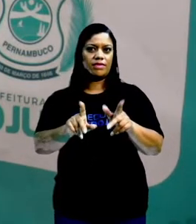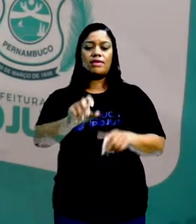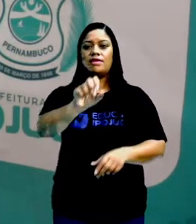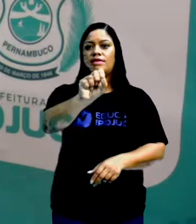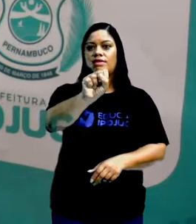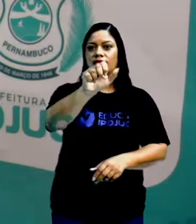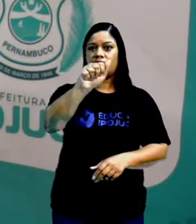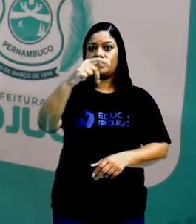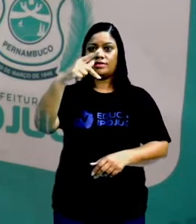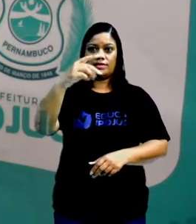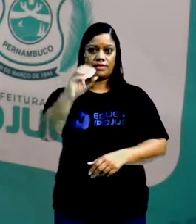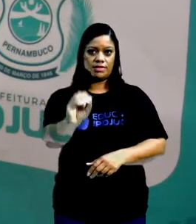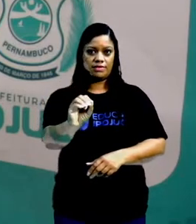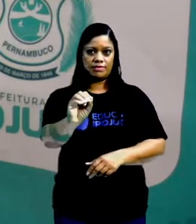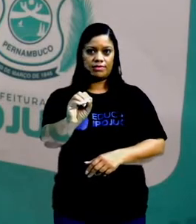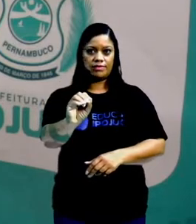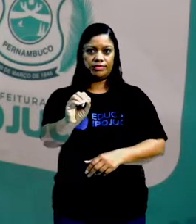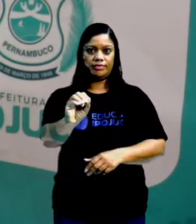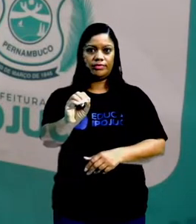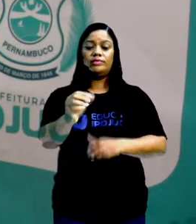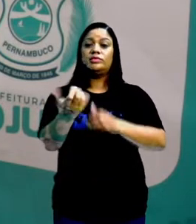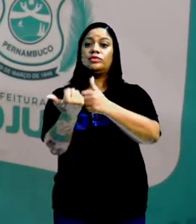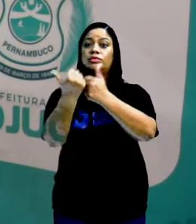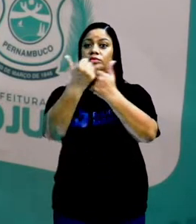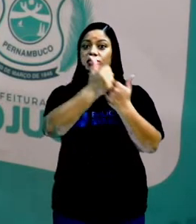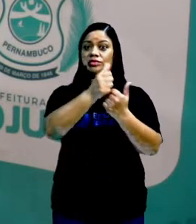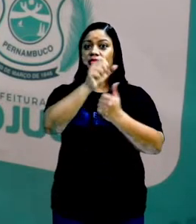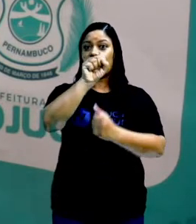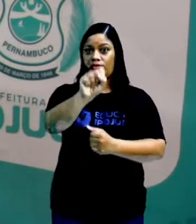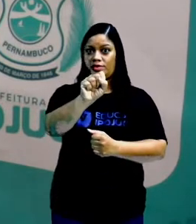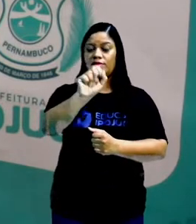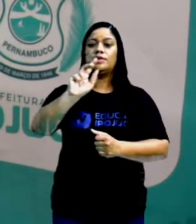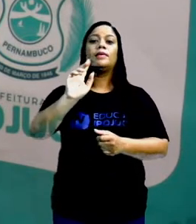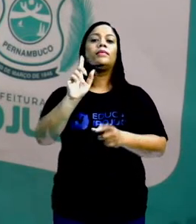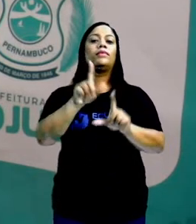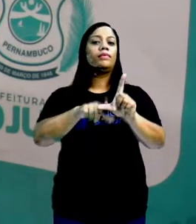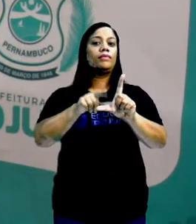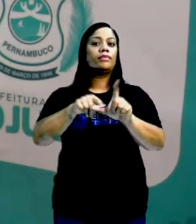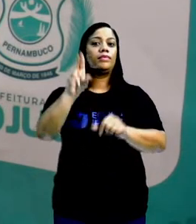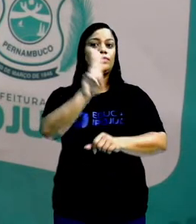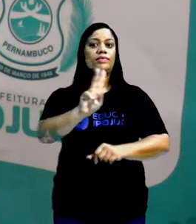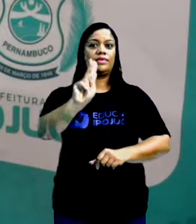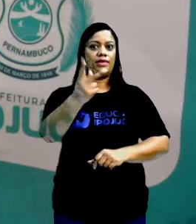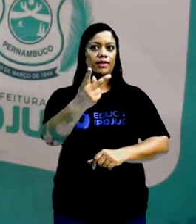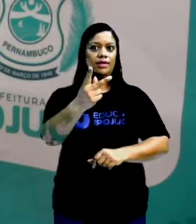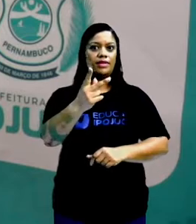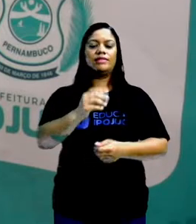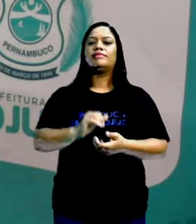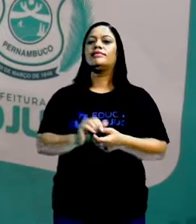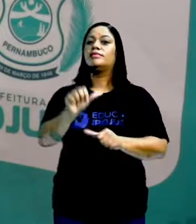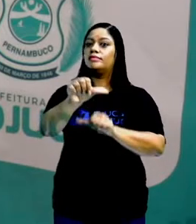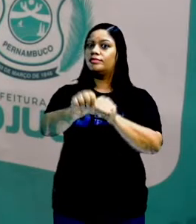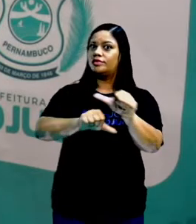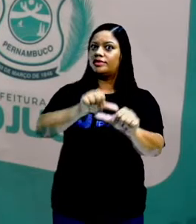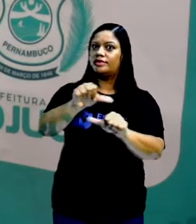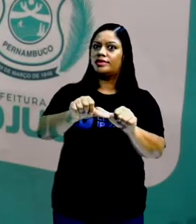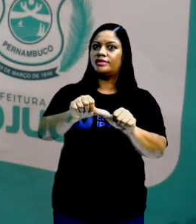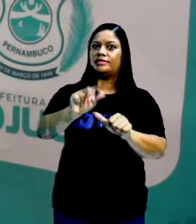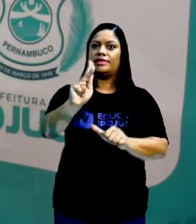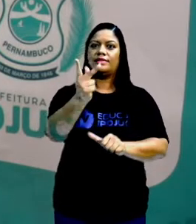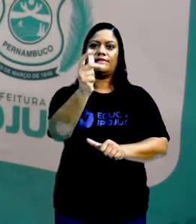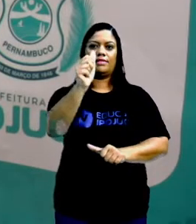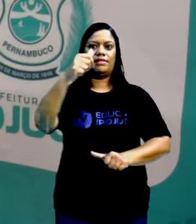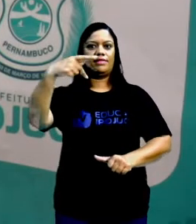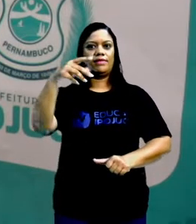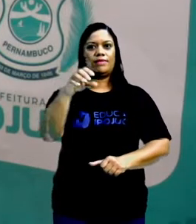Sapo. Mas se fosse escrita com a letra H, seria apo. Então,